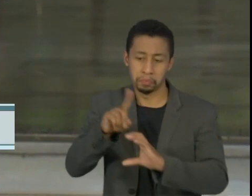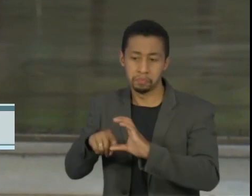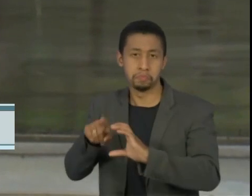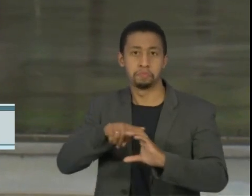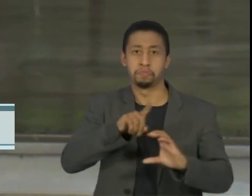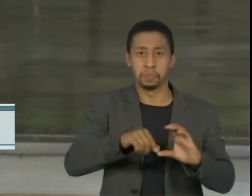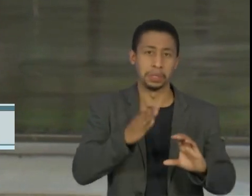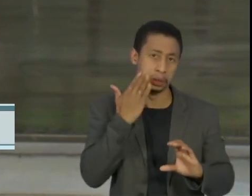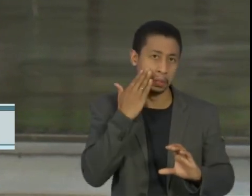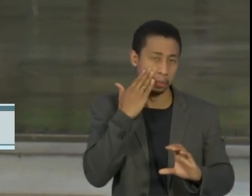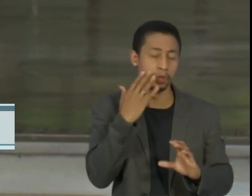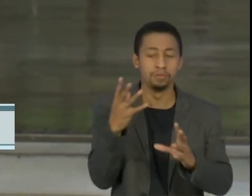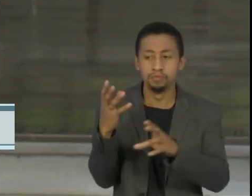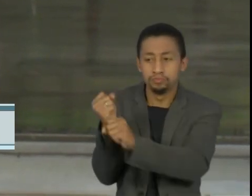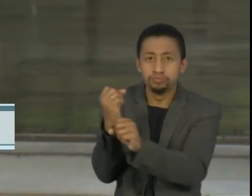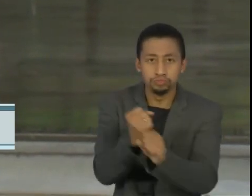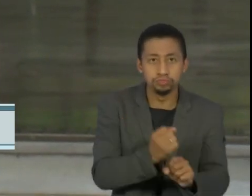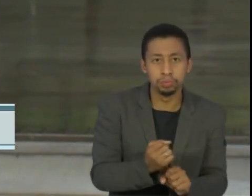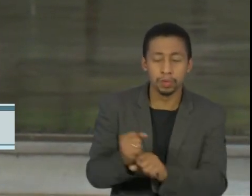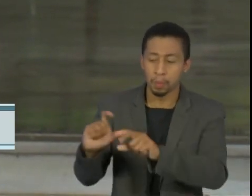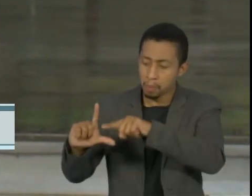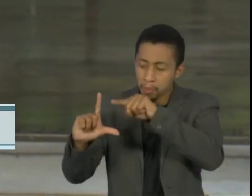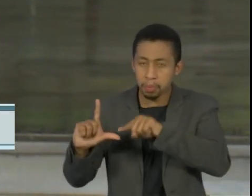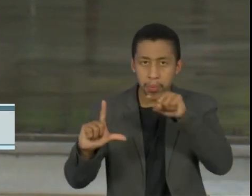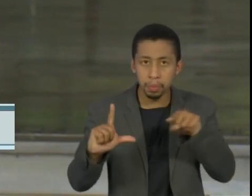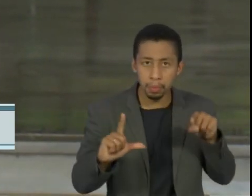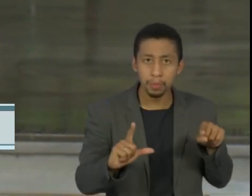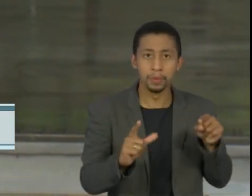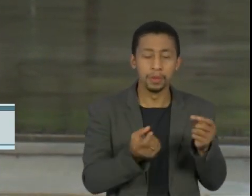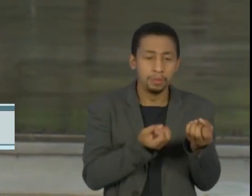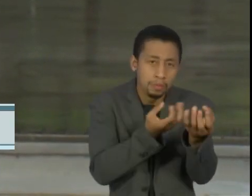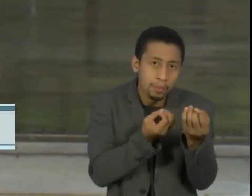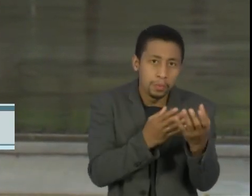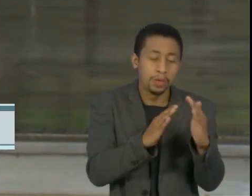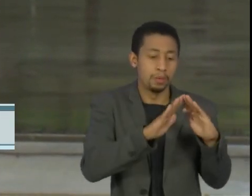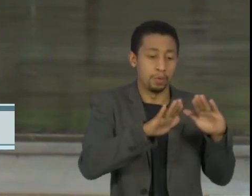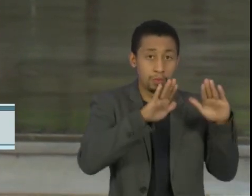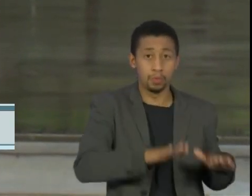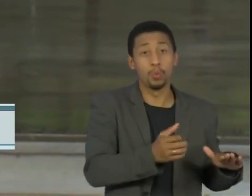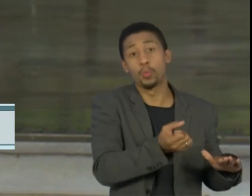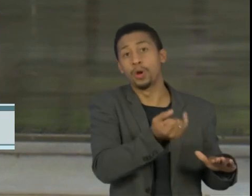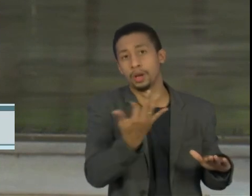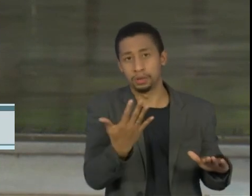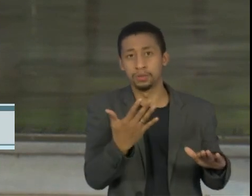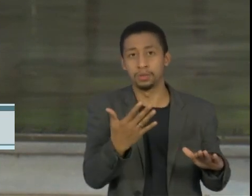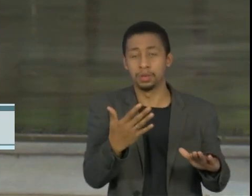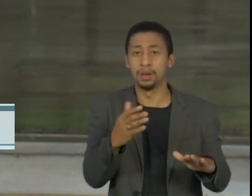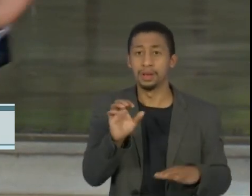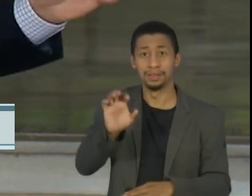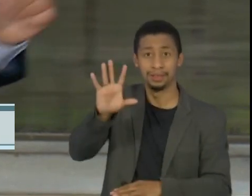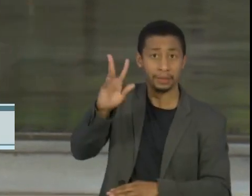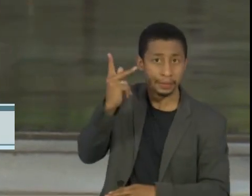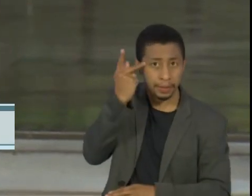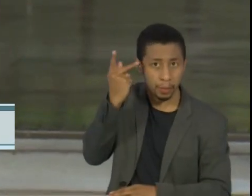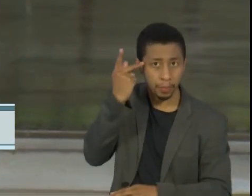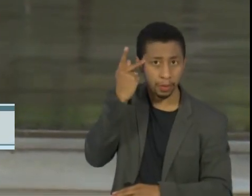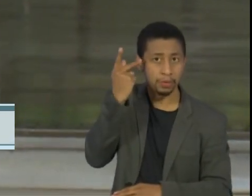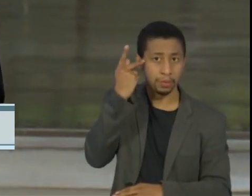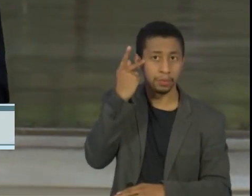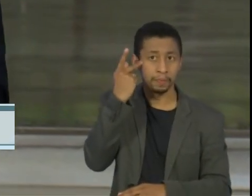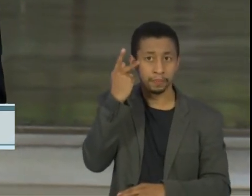que administra os números e as projeções e também os índices de isolamento e o mapa São Paulo, e